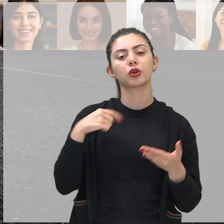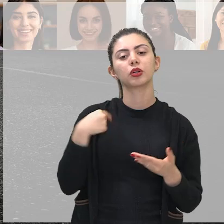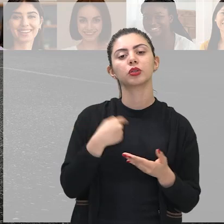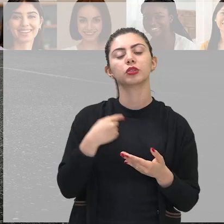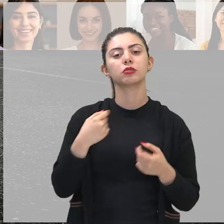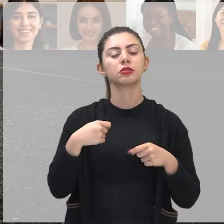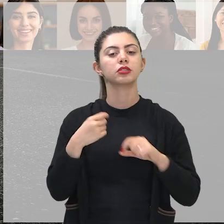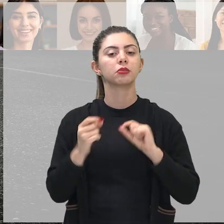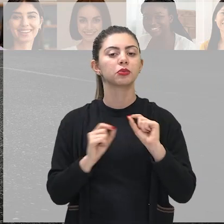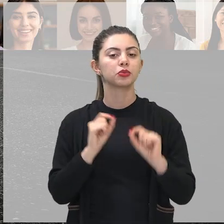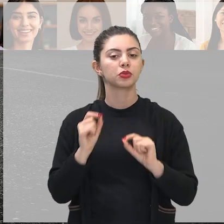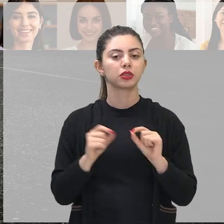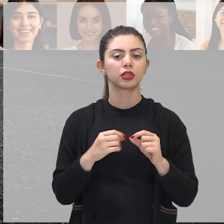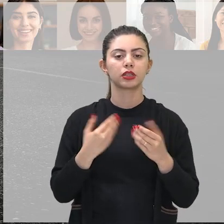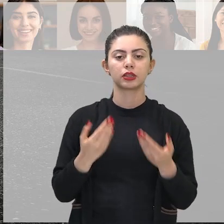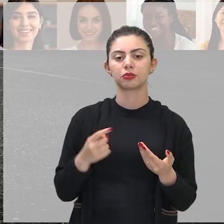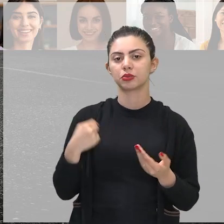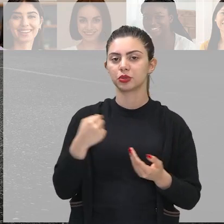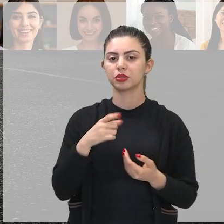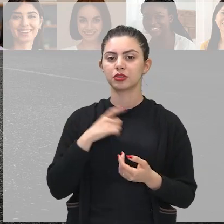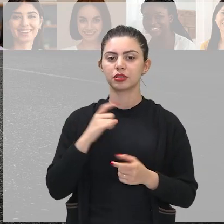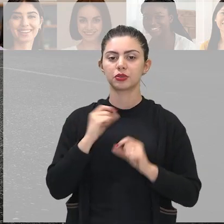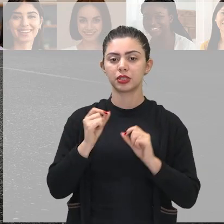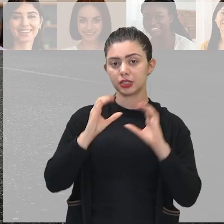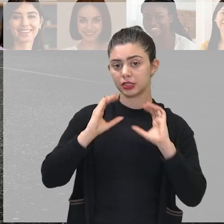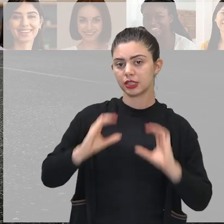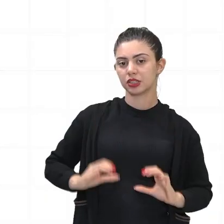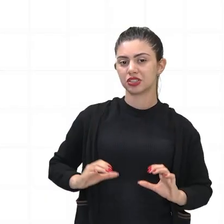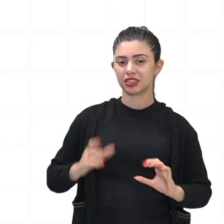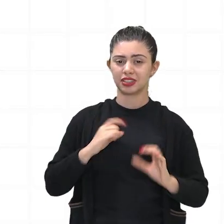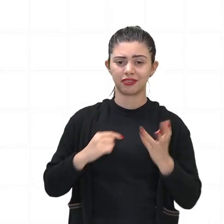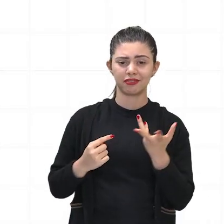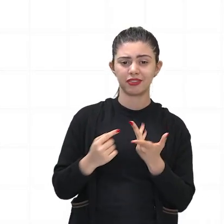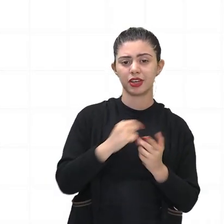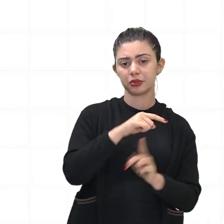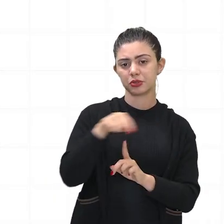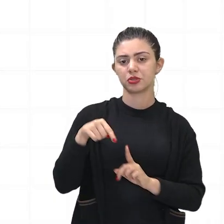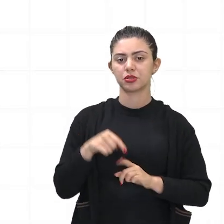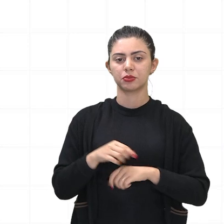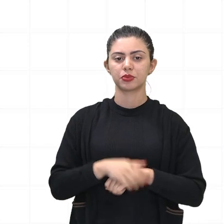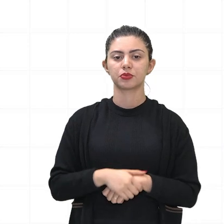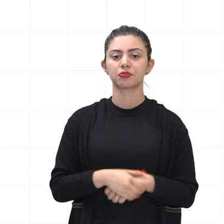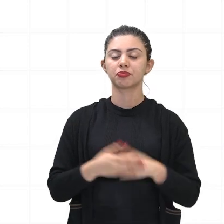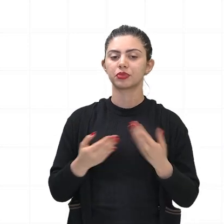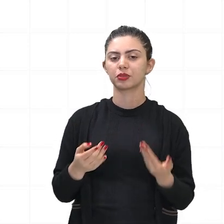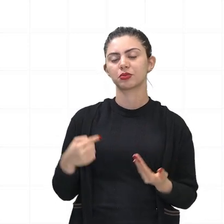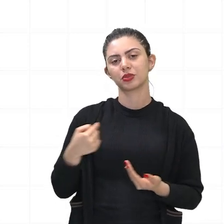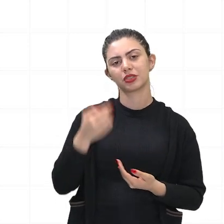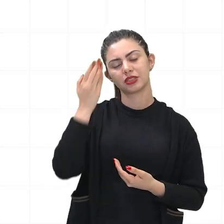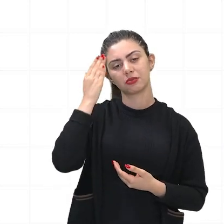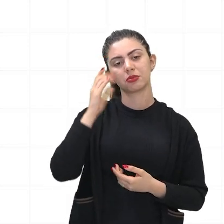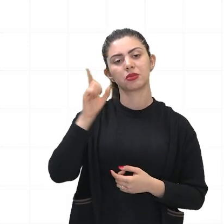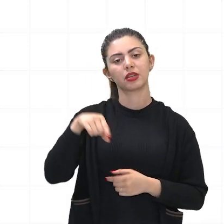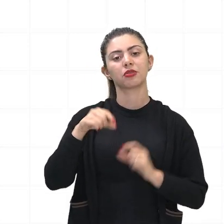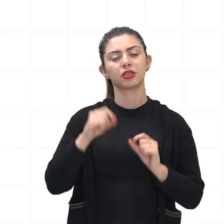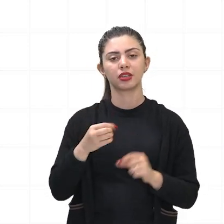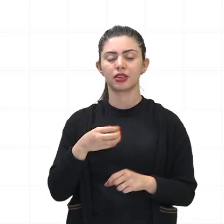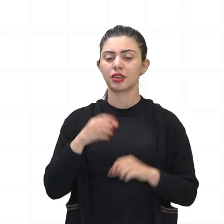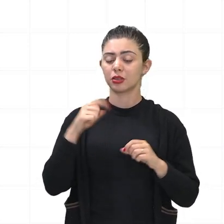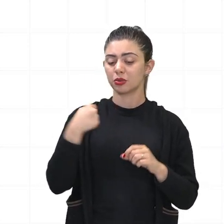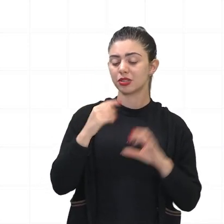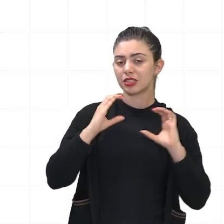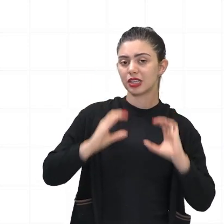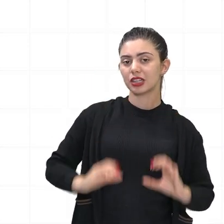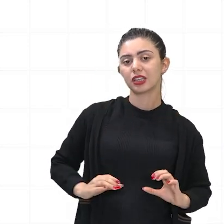fazer uma releitura sobre a dimensão da diversidade e cidadania. A diversidade é um princípio básico da cidadania,